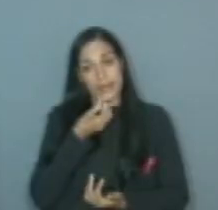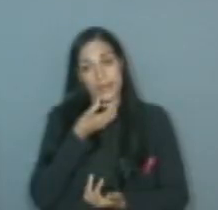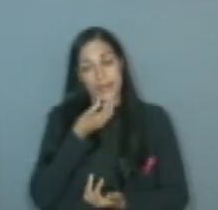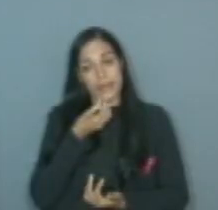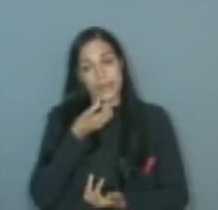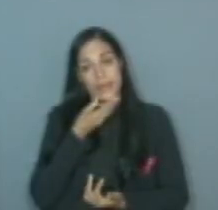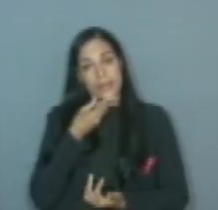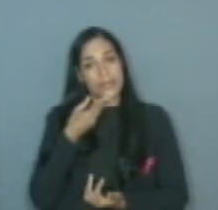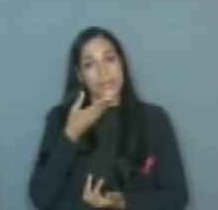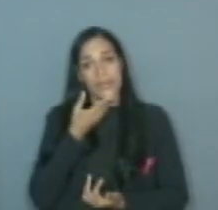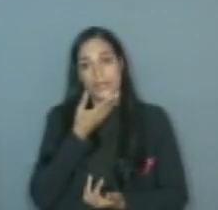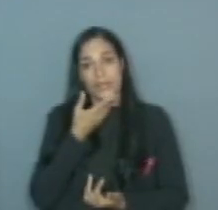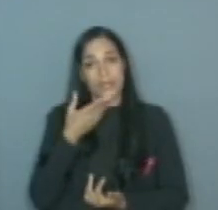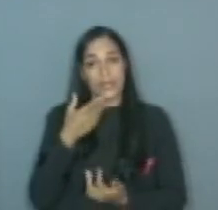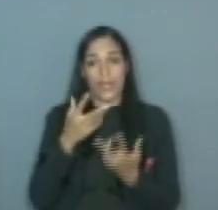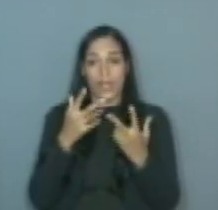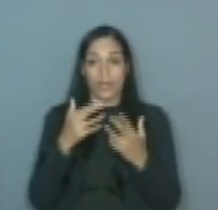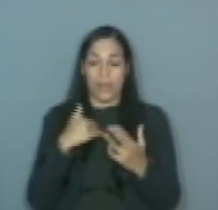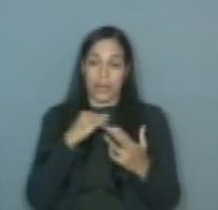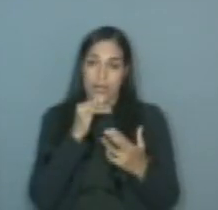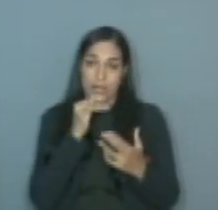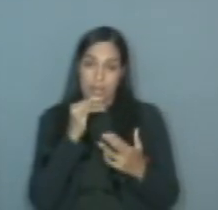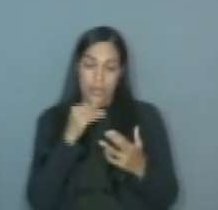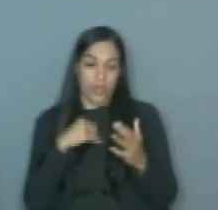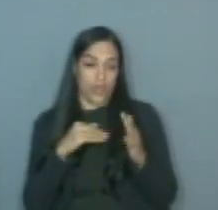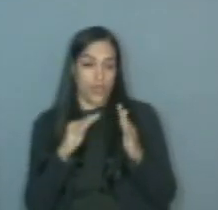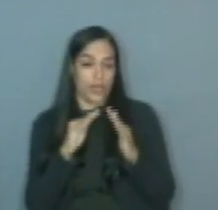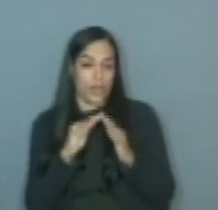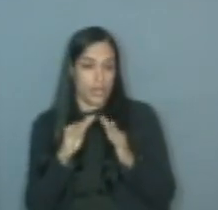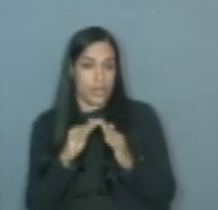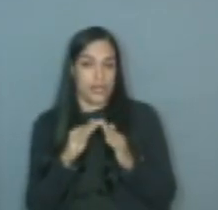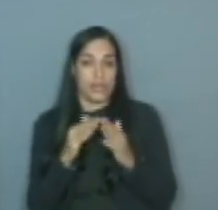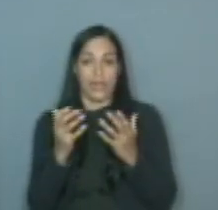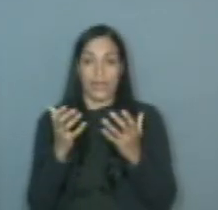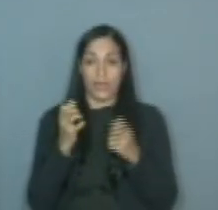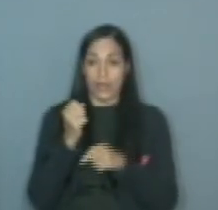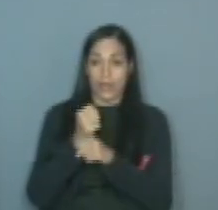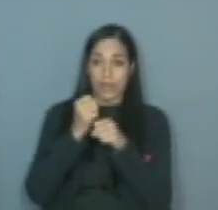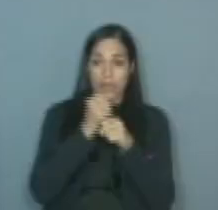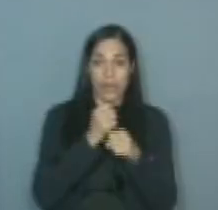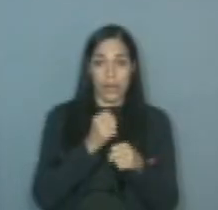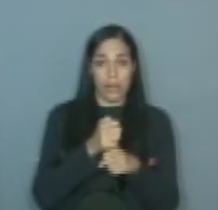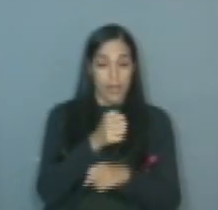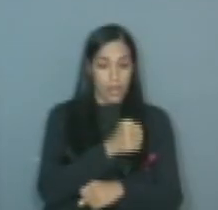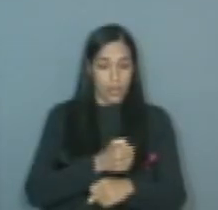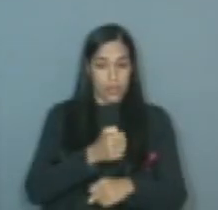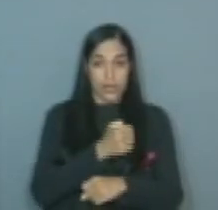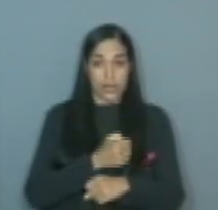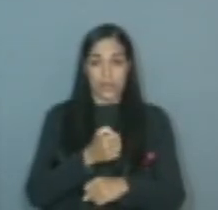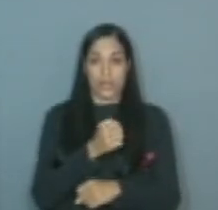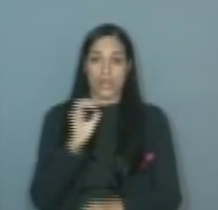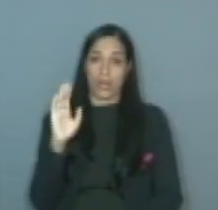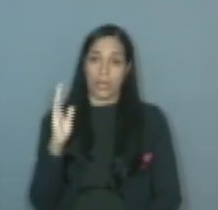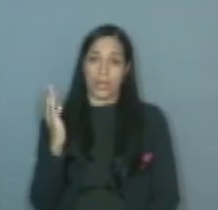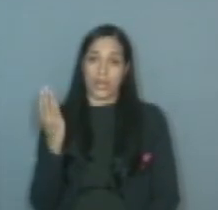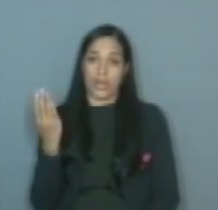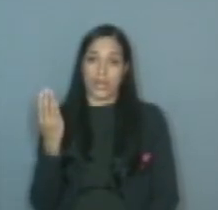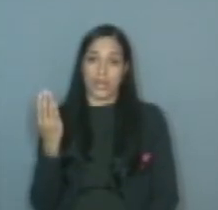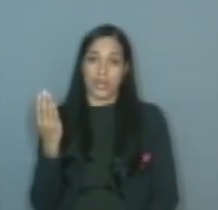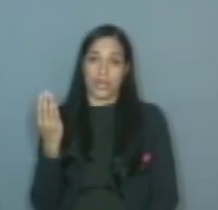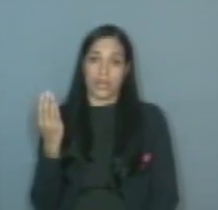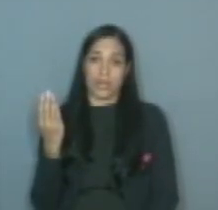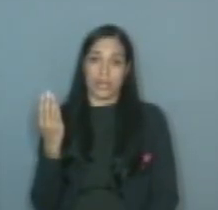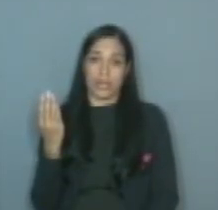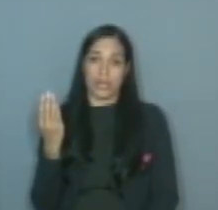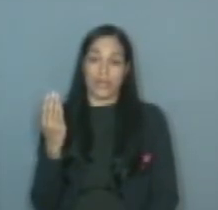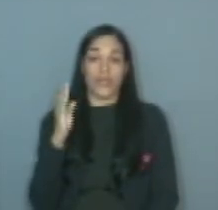coisa. Eu estou em casa, eu quero reformar a cozinha, mas o banheiro, o cano do esgoto estourou. Eu